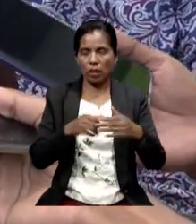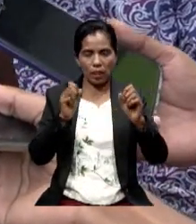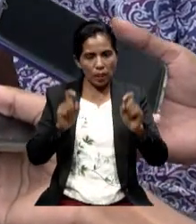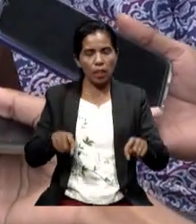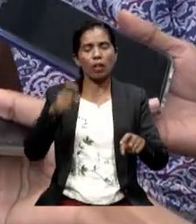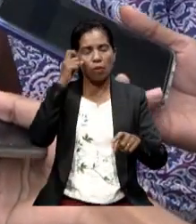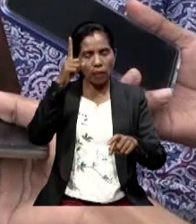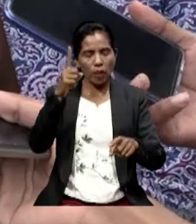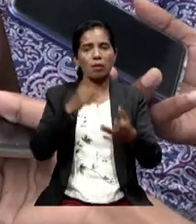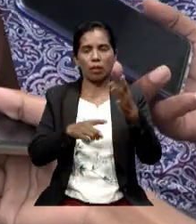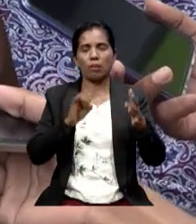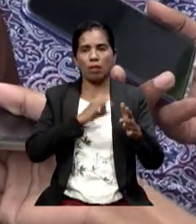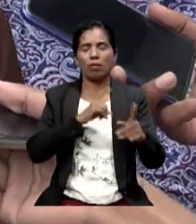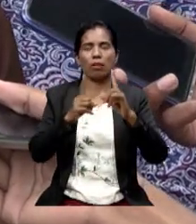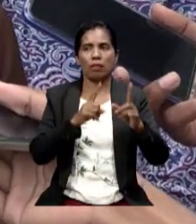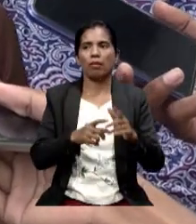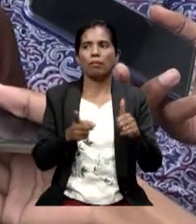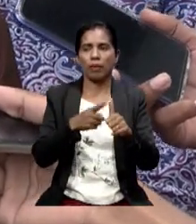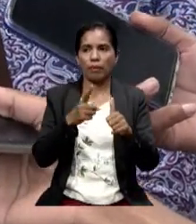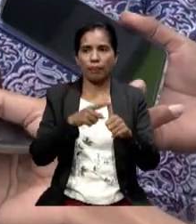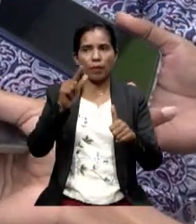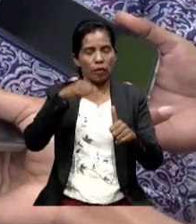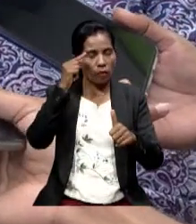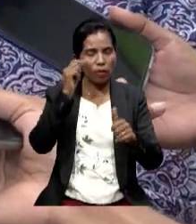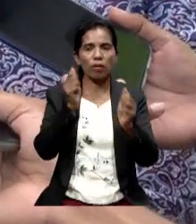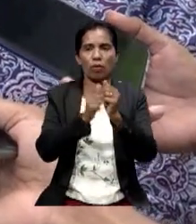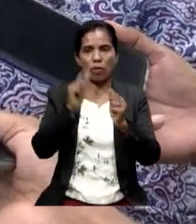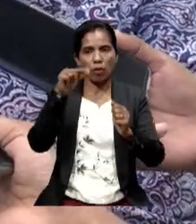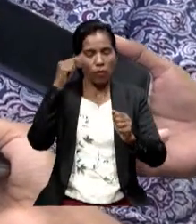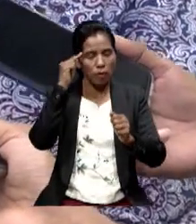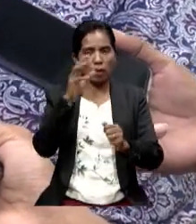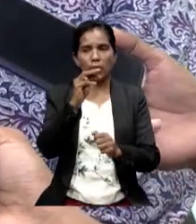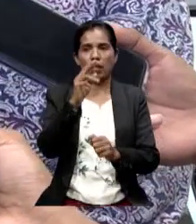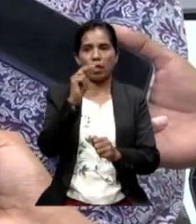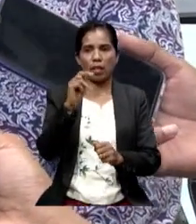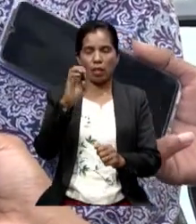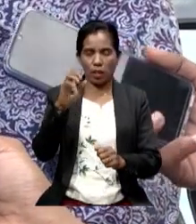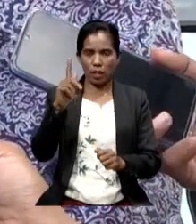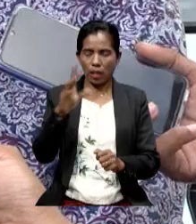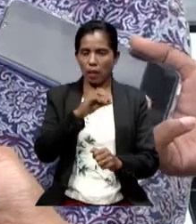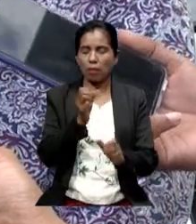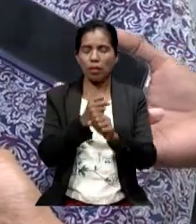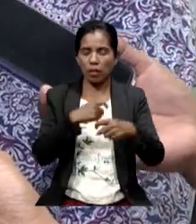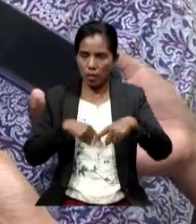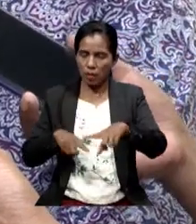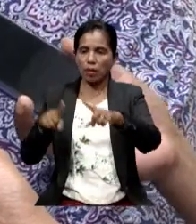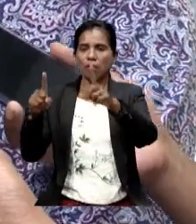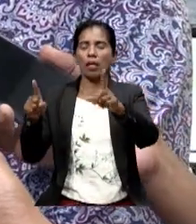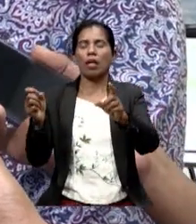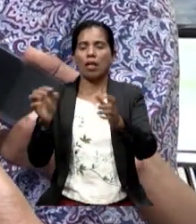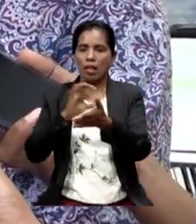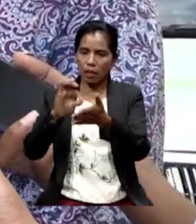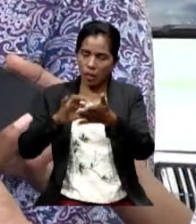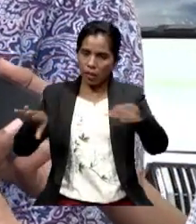saida maka kuliah. Primeiro, governo ho governo, li husi menek, menek masih ba halo halo